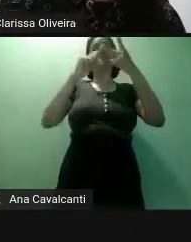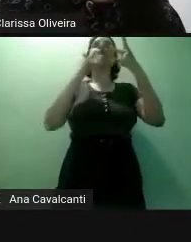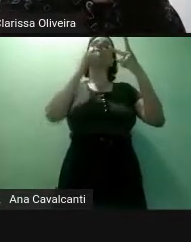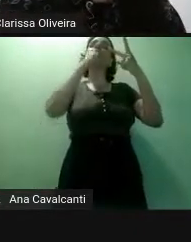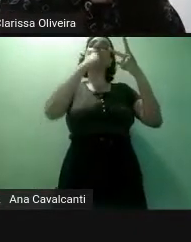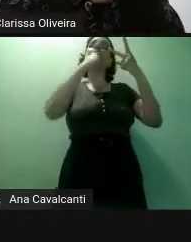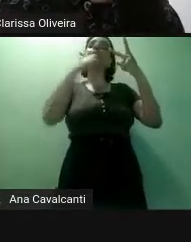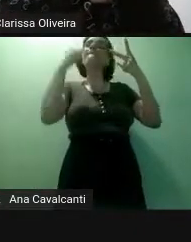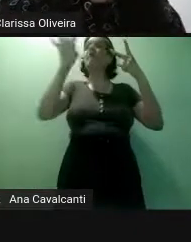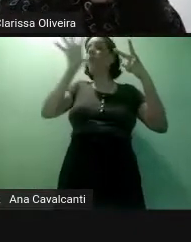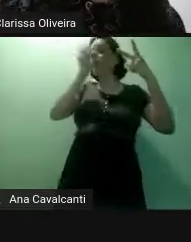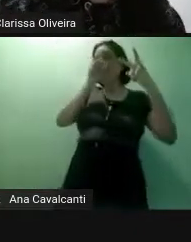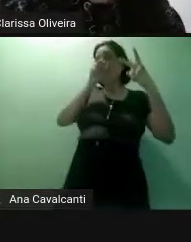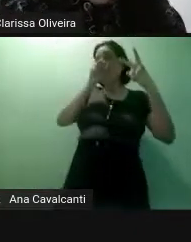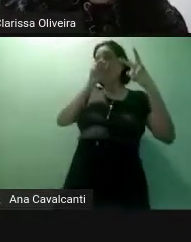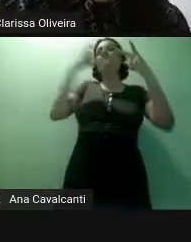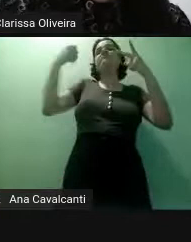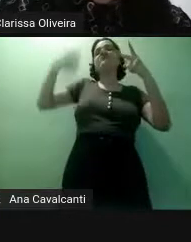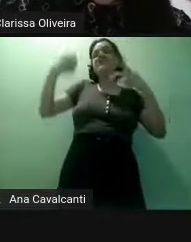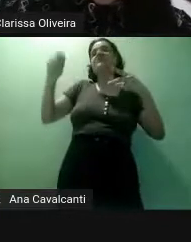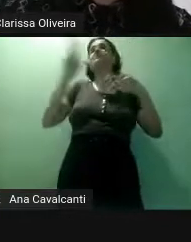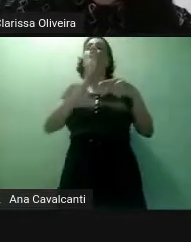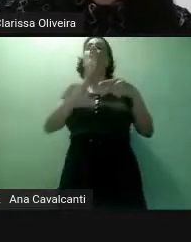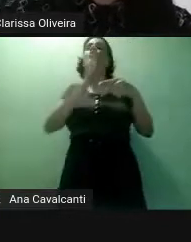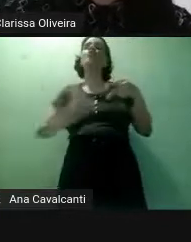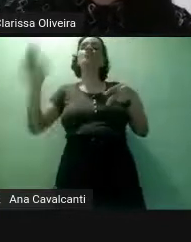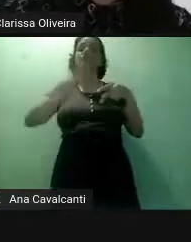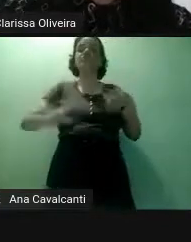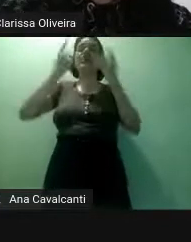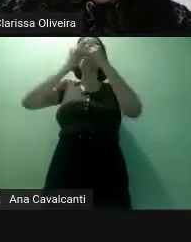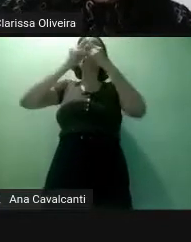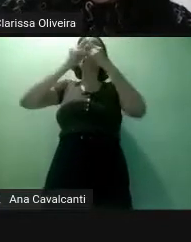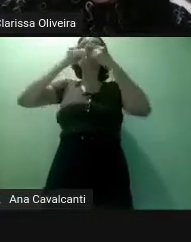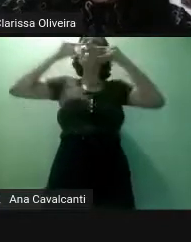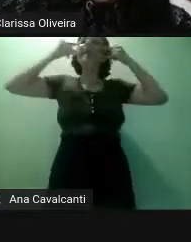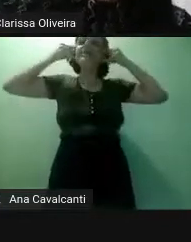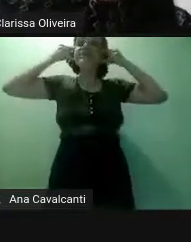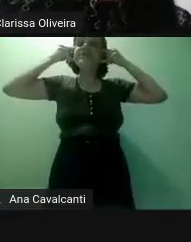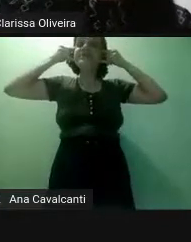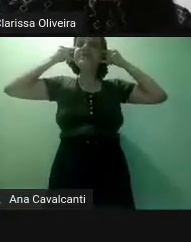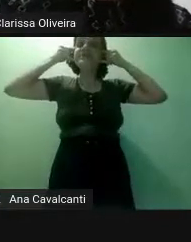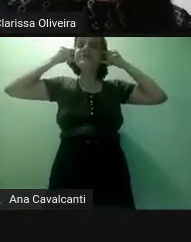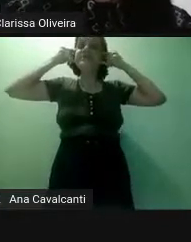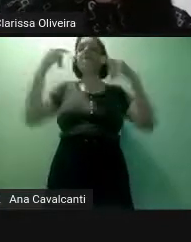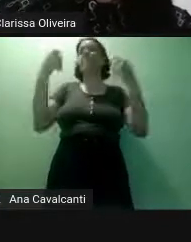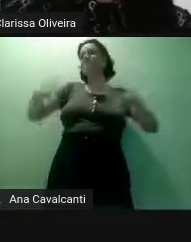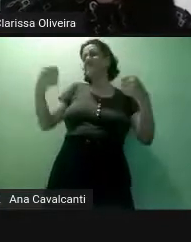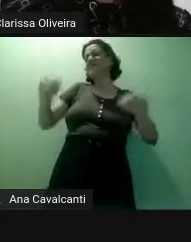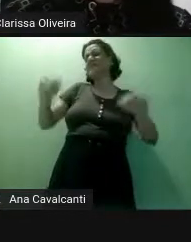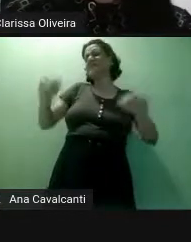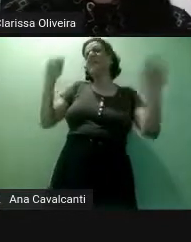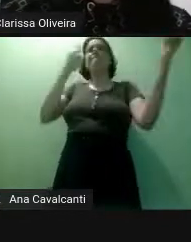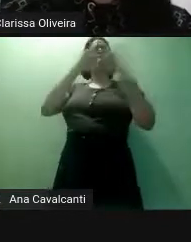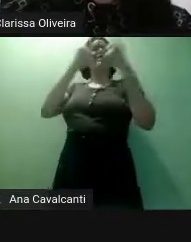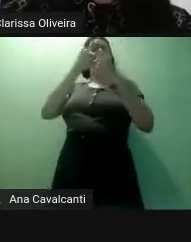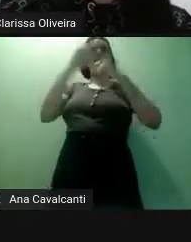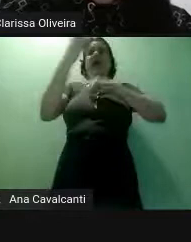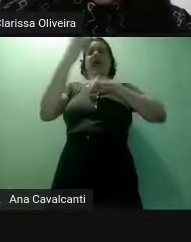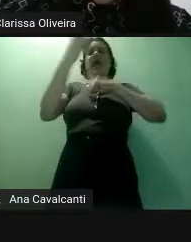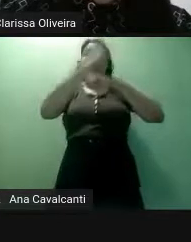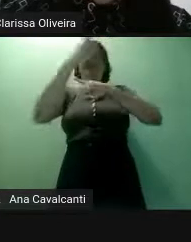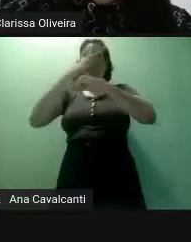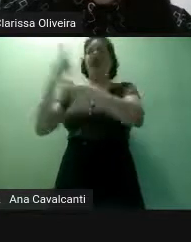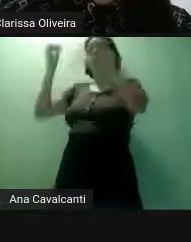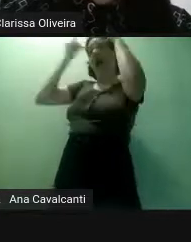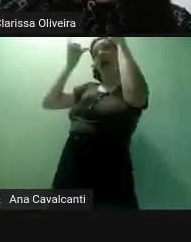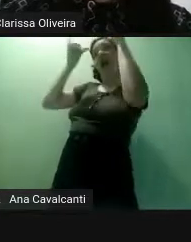nós precisamos, então, utilizar máscara. A primeira forma de medida preventiva que eu trouxe aqui